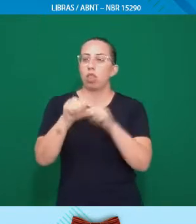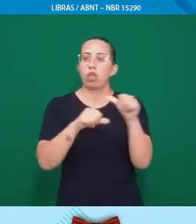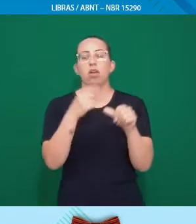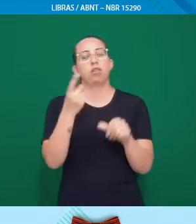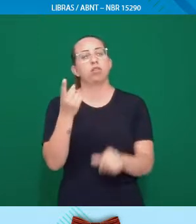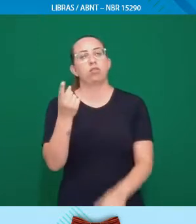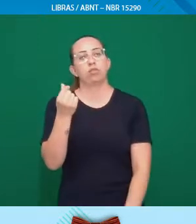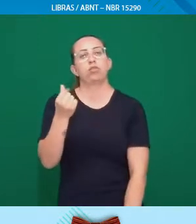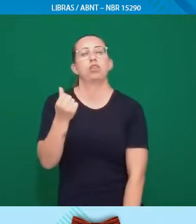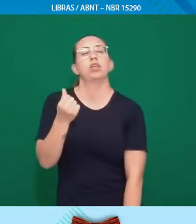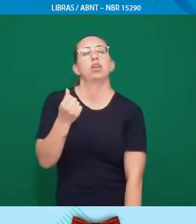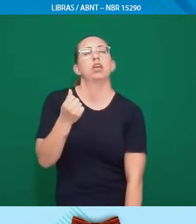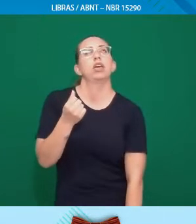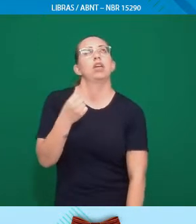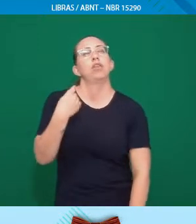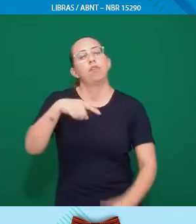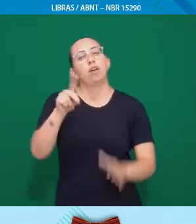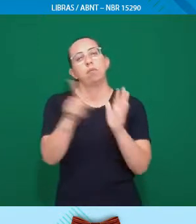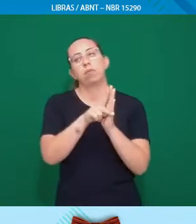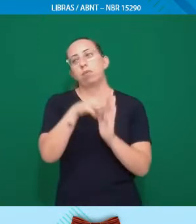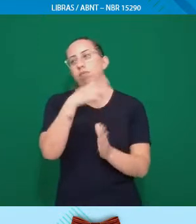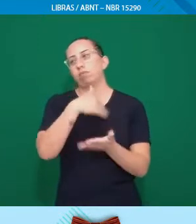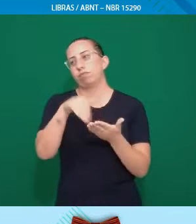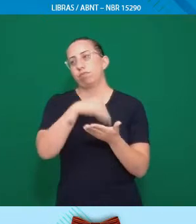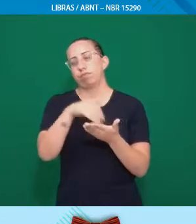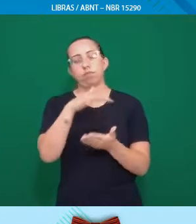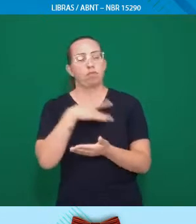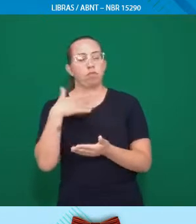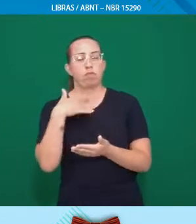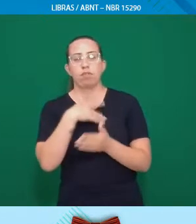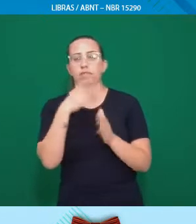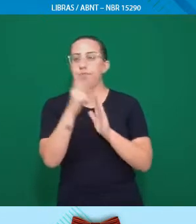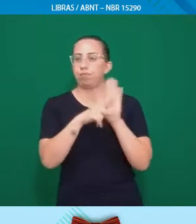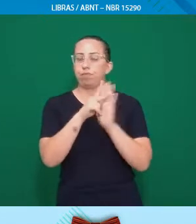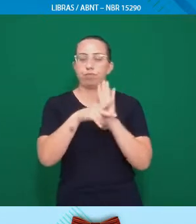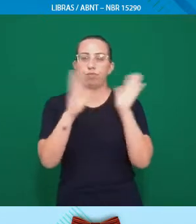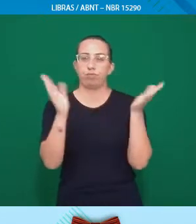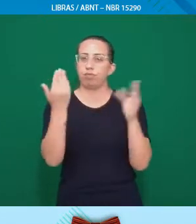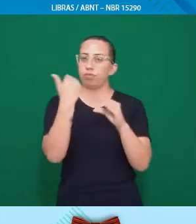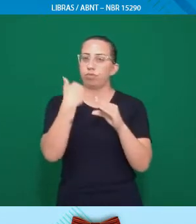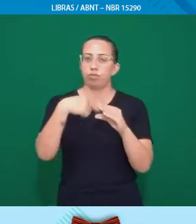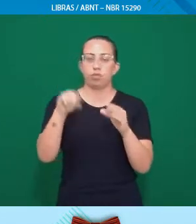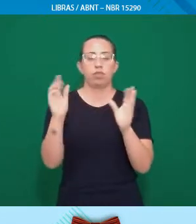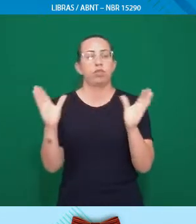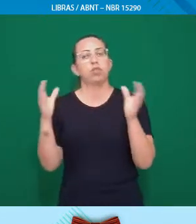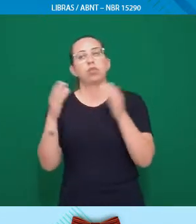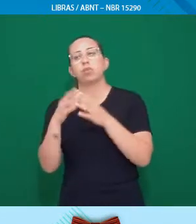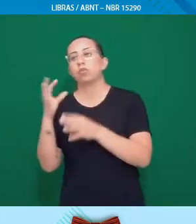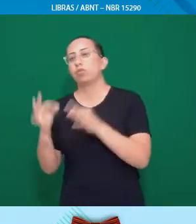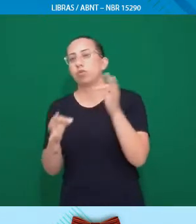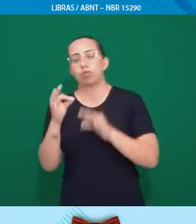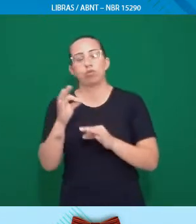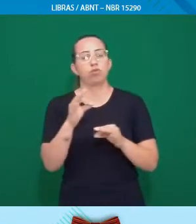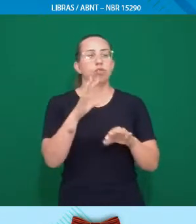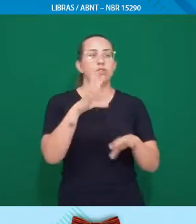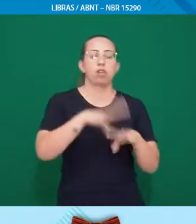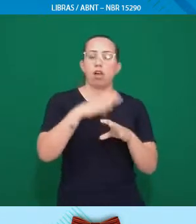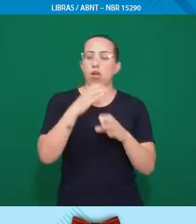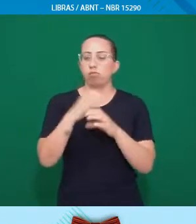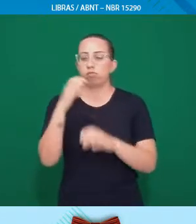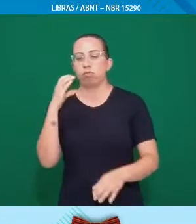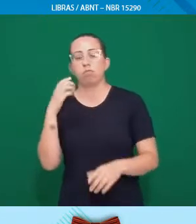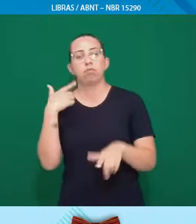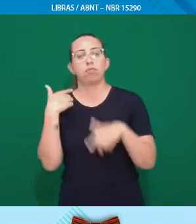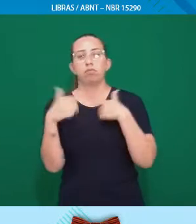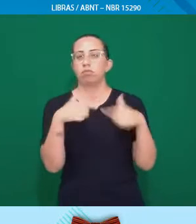de pagamento da Secretaria Municipal de Saúde o referido projeto passou nas comissões de Constituição justiça e redação final orçamento